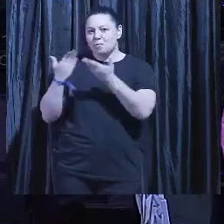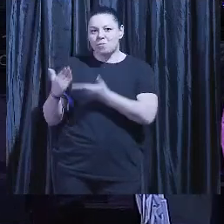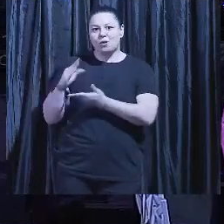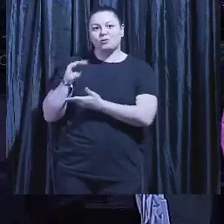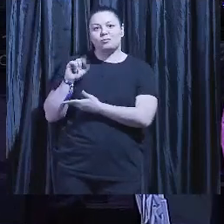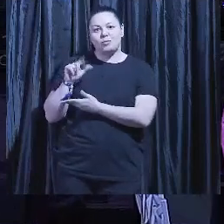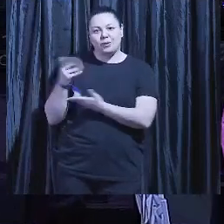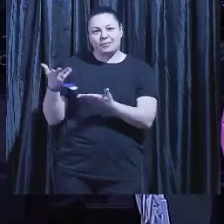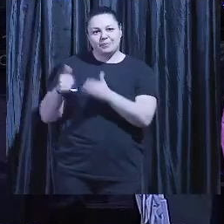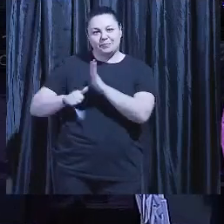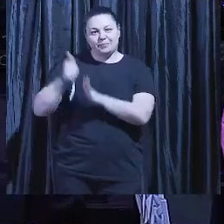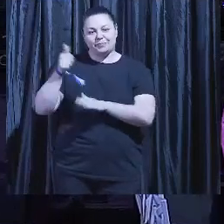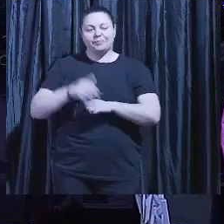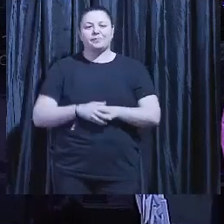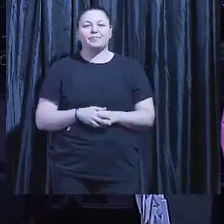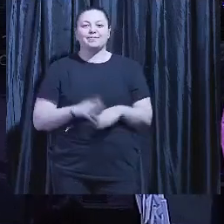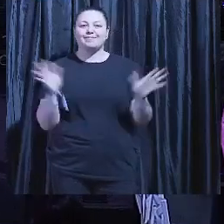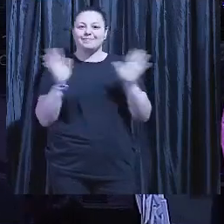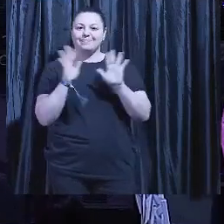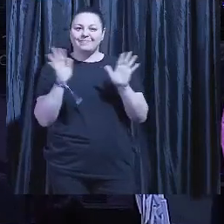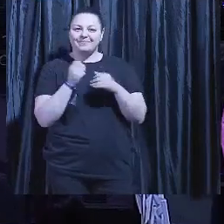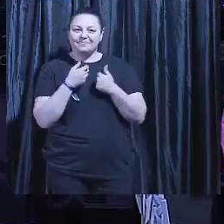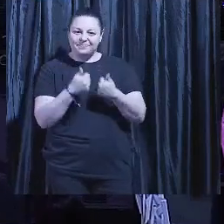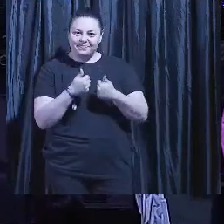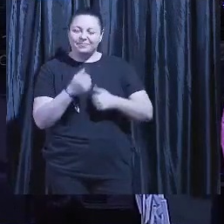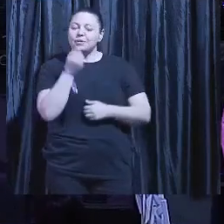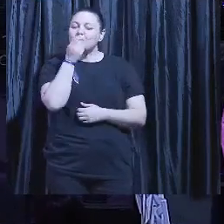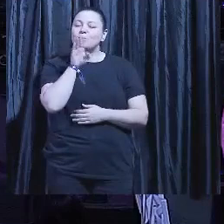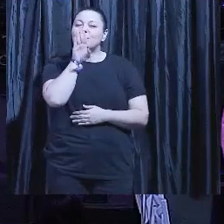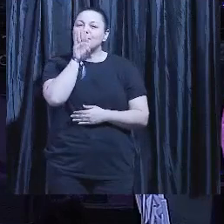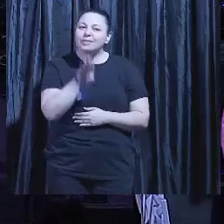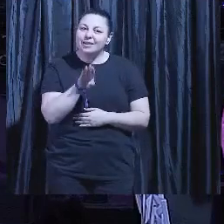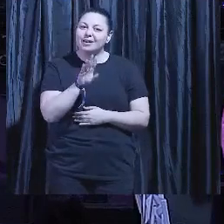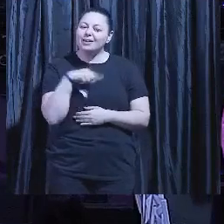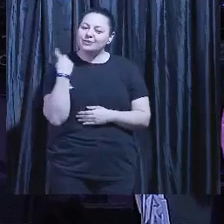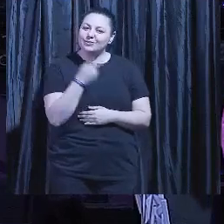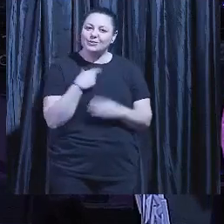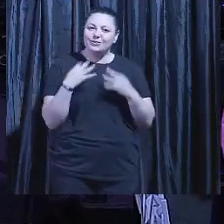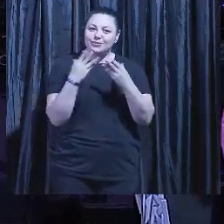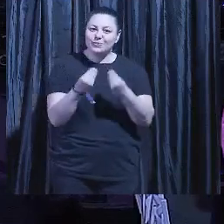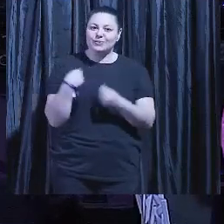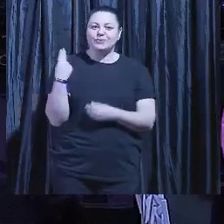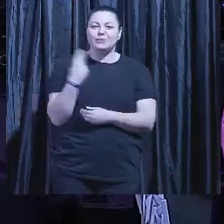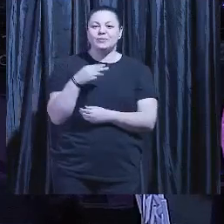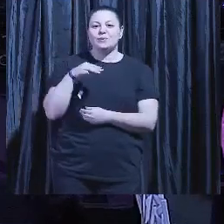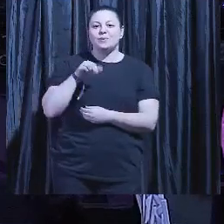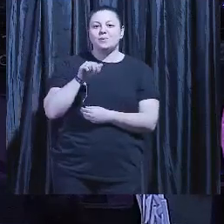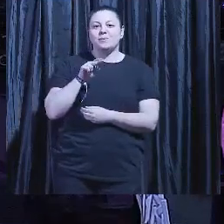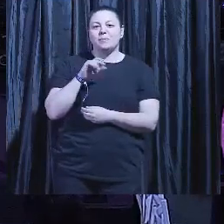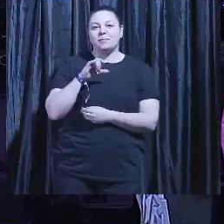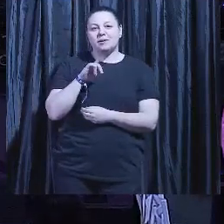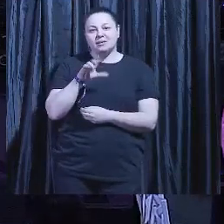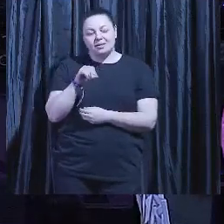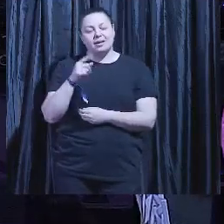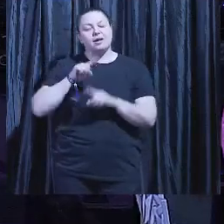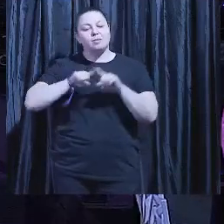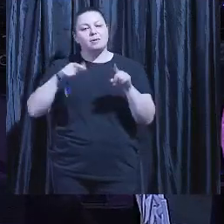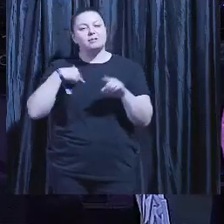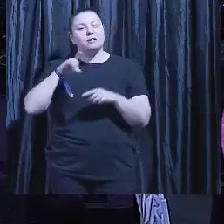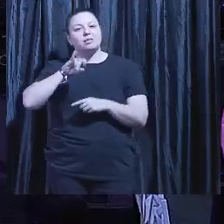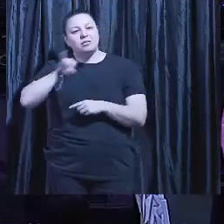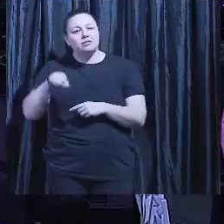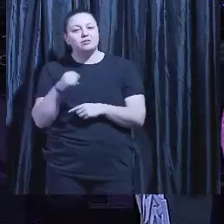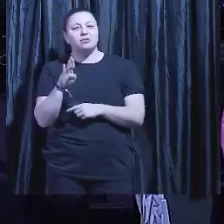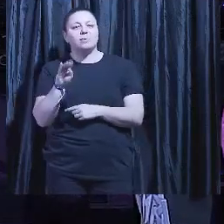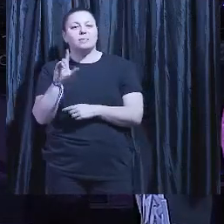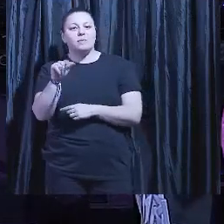Polinho. Salve, gente, firmeza. Boa tarde para nós. Meu nome é Marcelo, mas me chamem de DJ Bola. Sou um homem